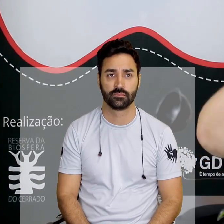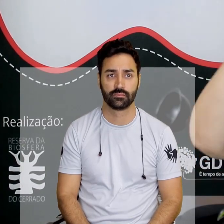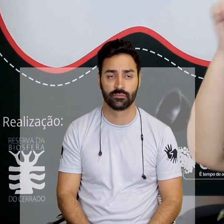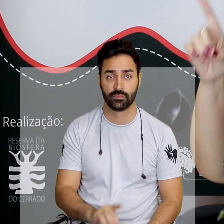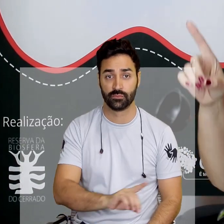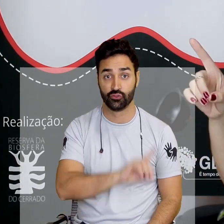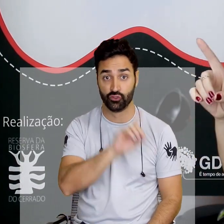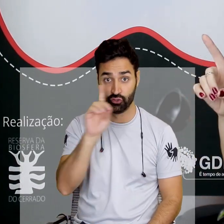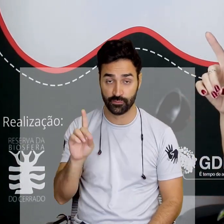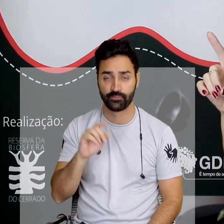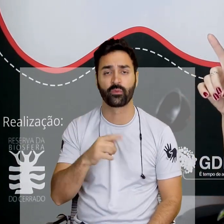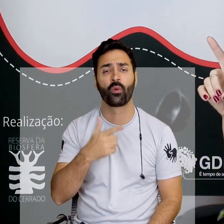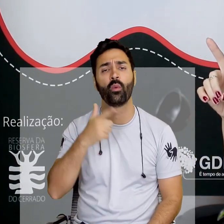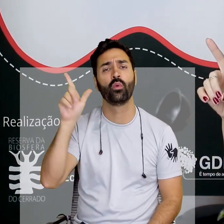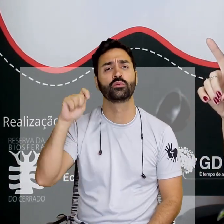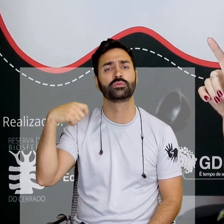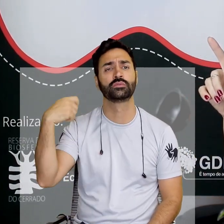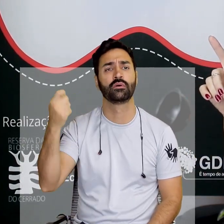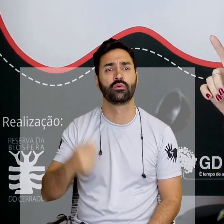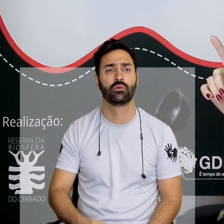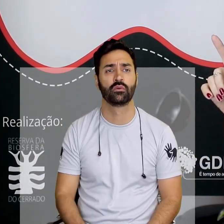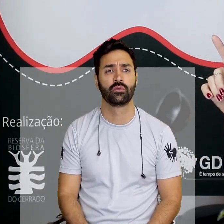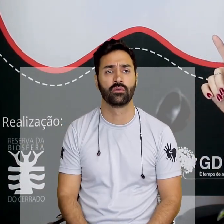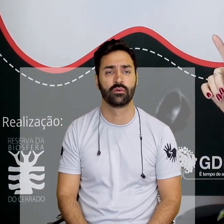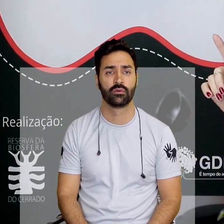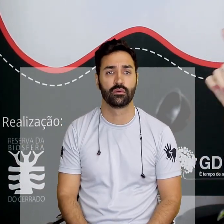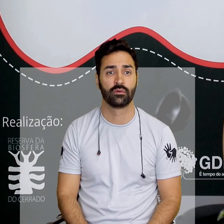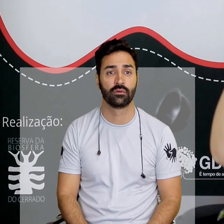E o outro sinal de dia?